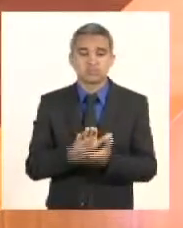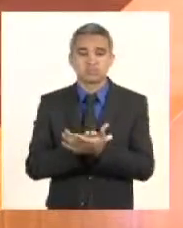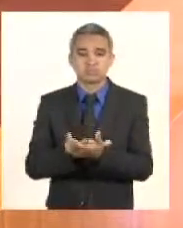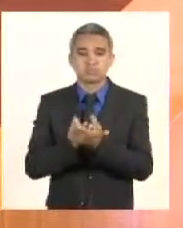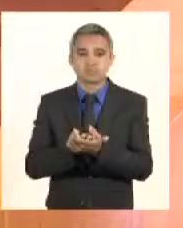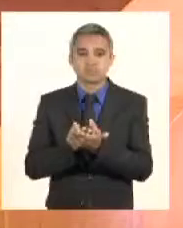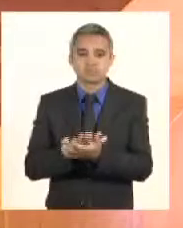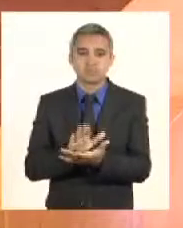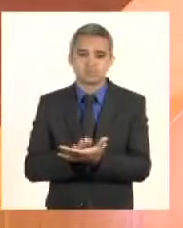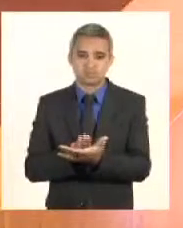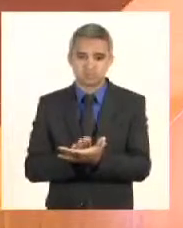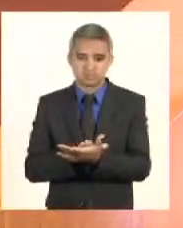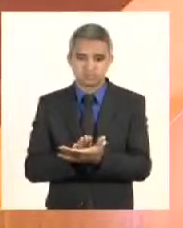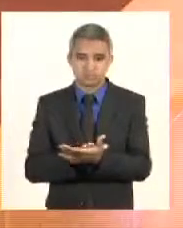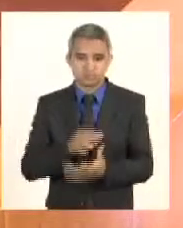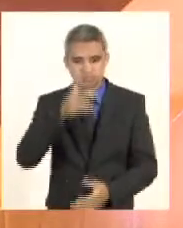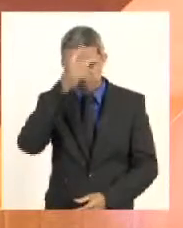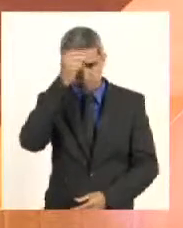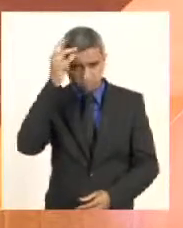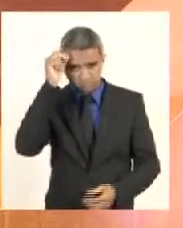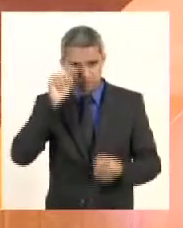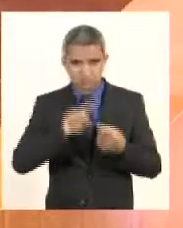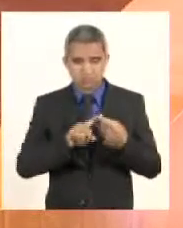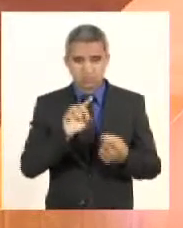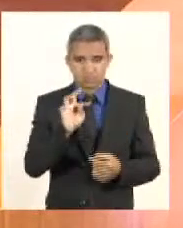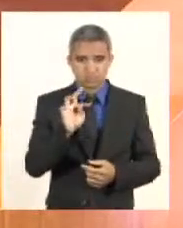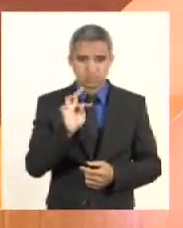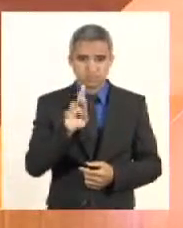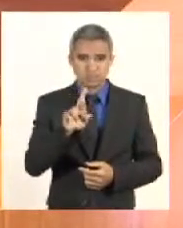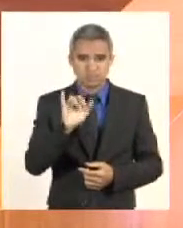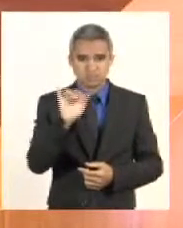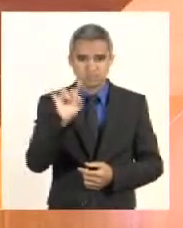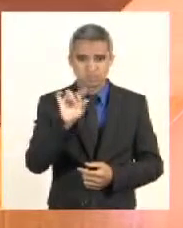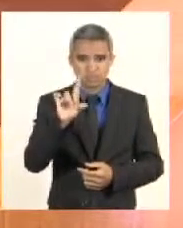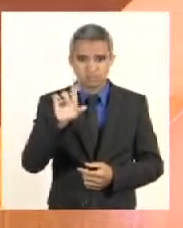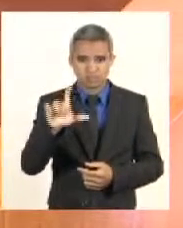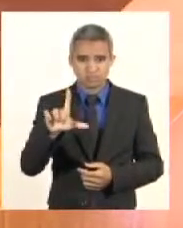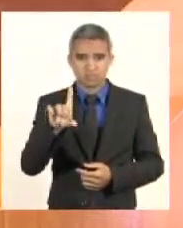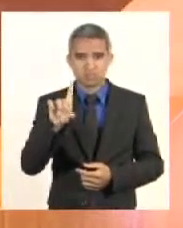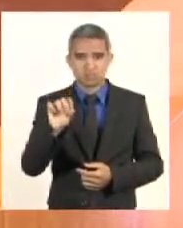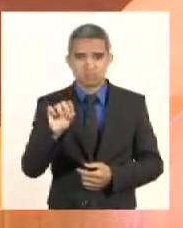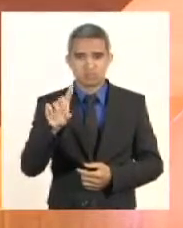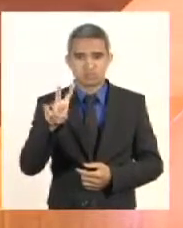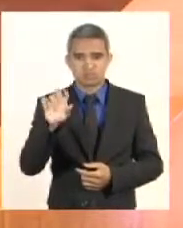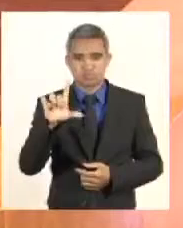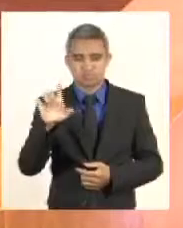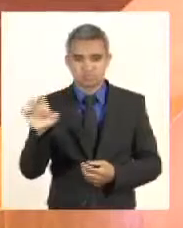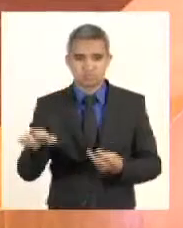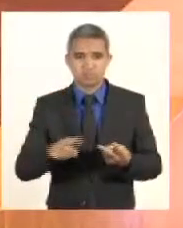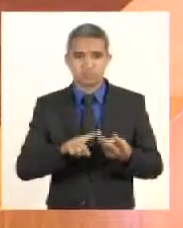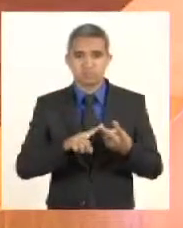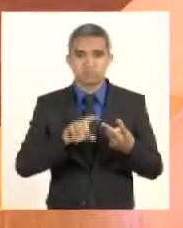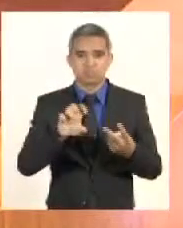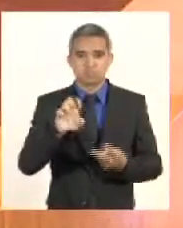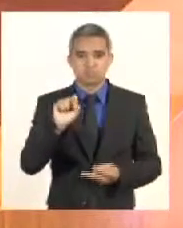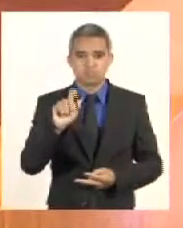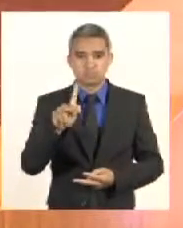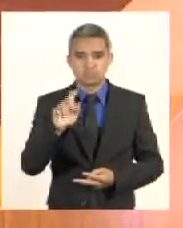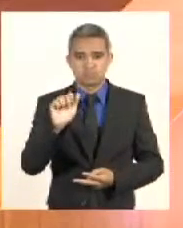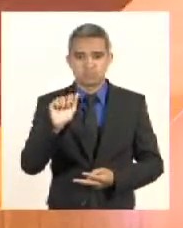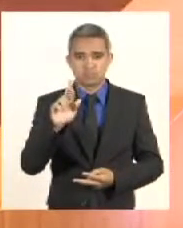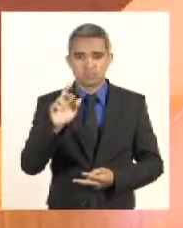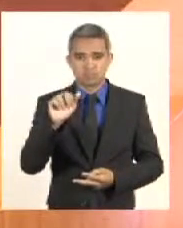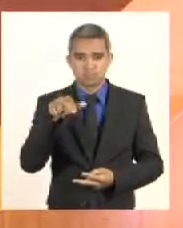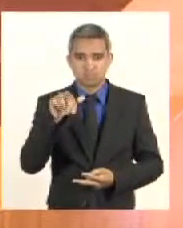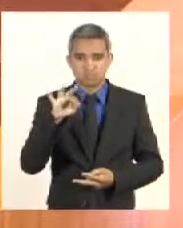dos municípios de Trizidela do Vale, Fred Maia, Bernardo Mearim, Eudina Costa, Esperantinópolis, Dr. Raimundinho e